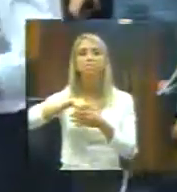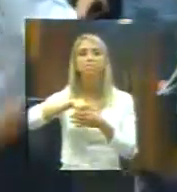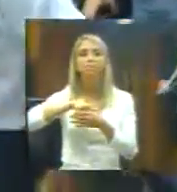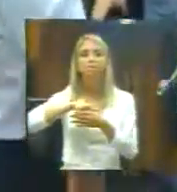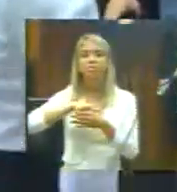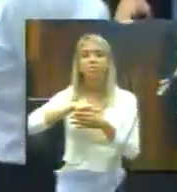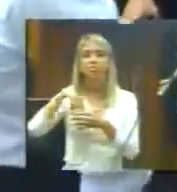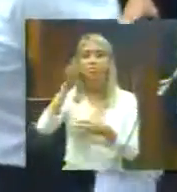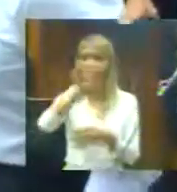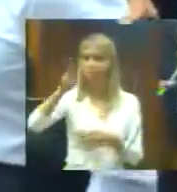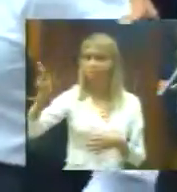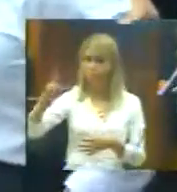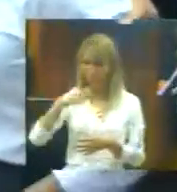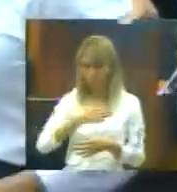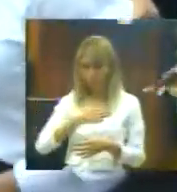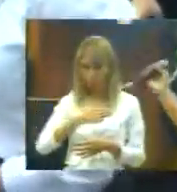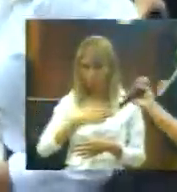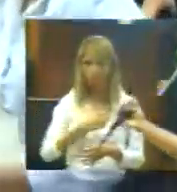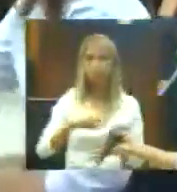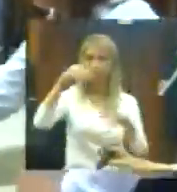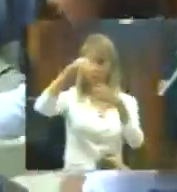Eu, Raíssa Maria, voto em mim mesma.